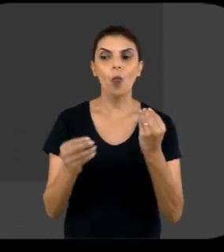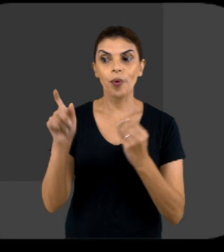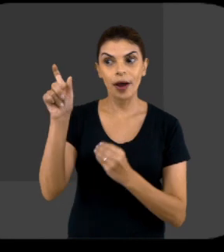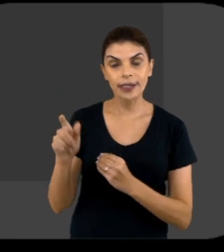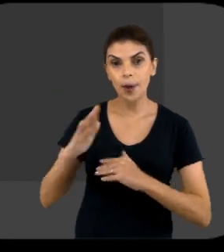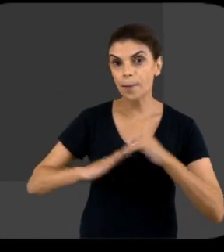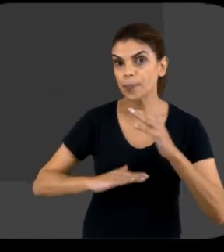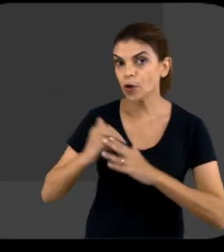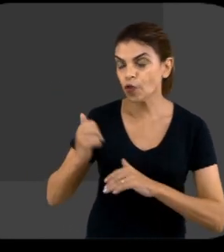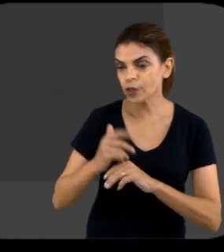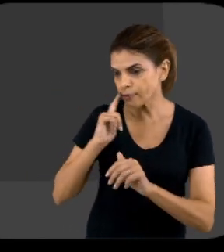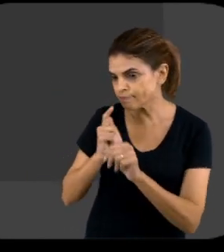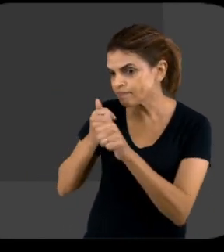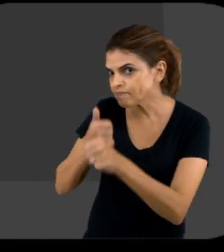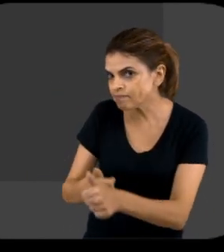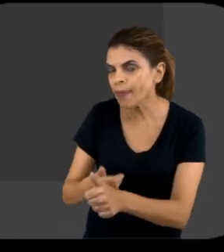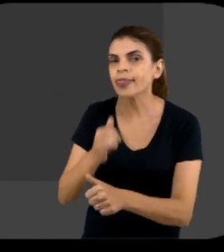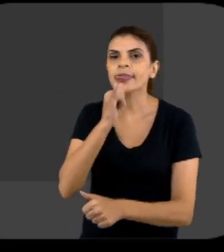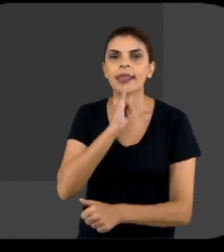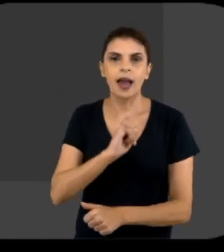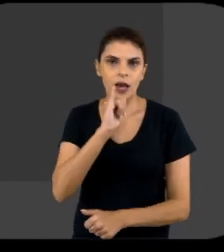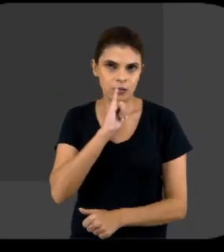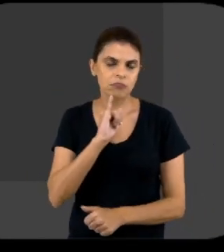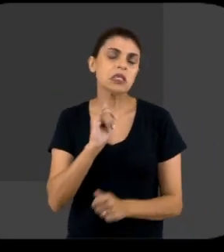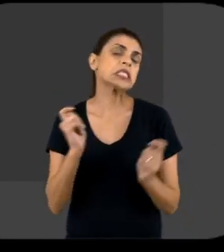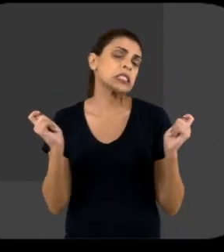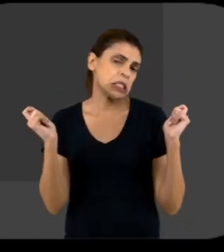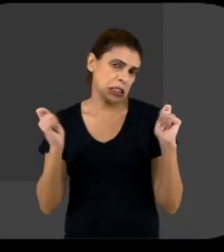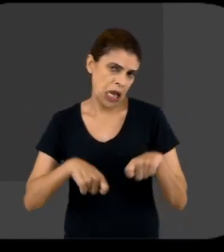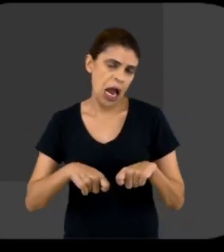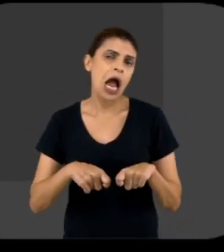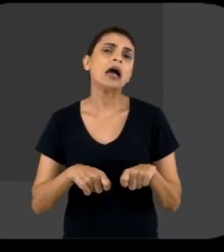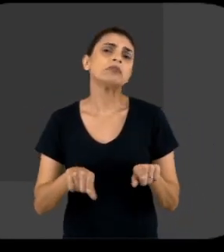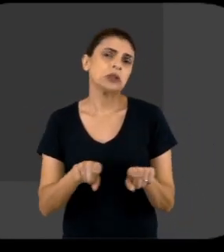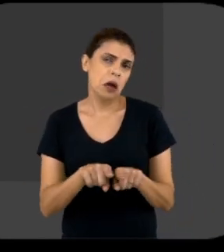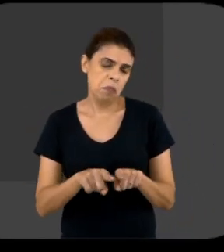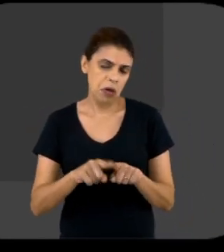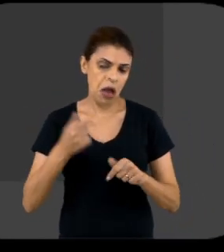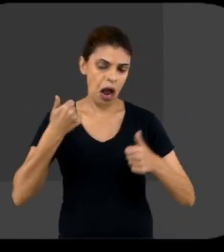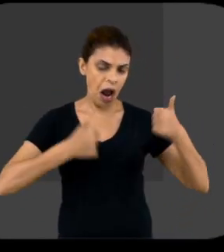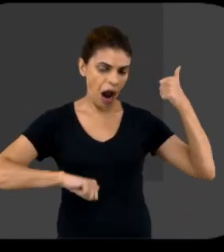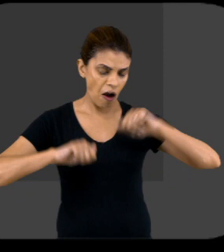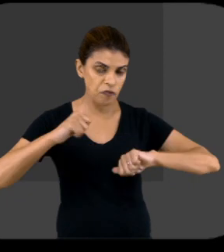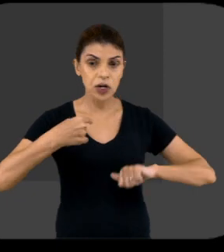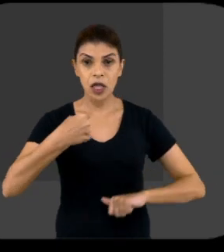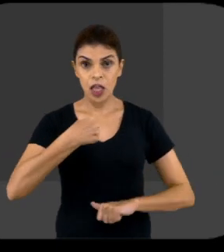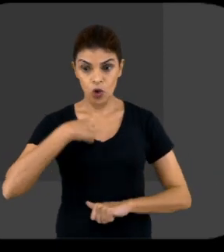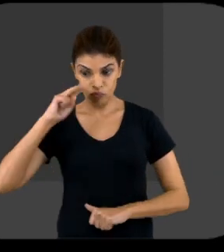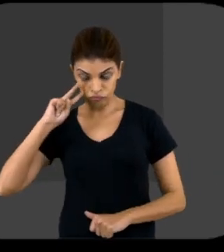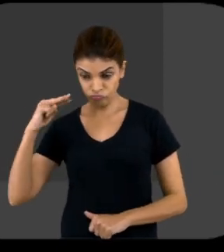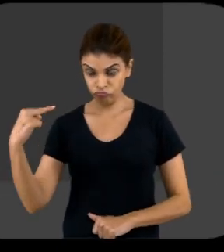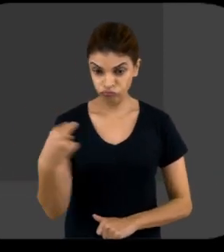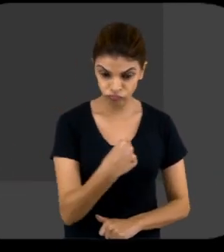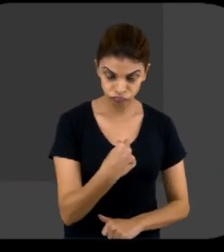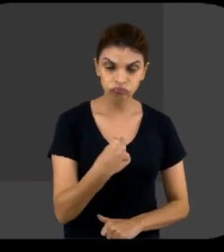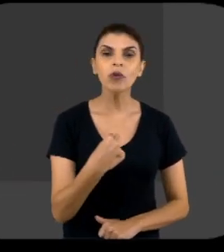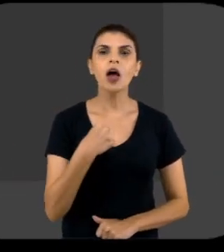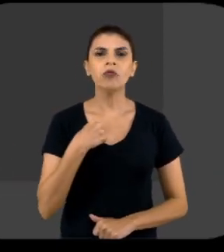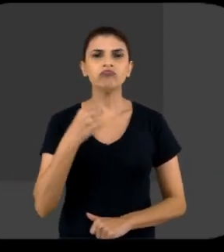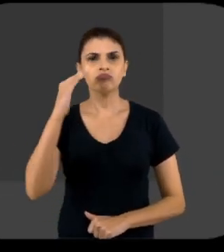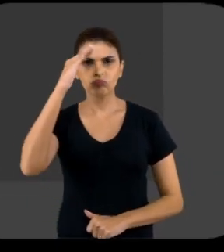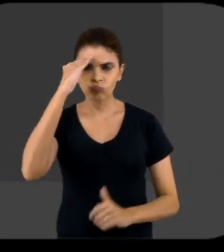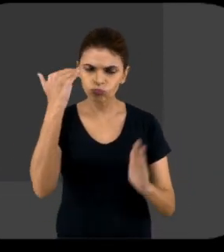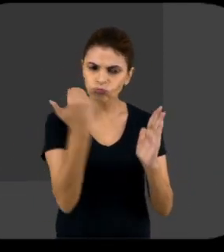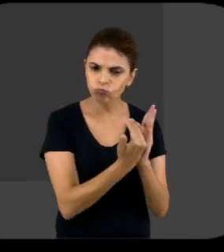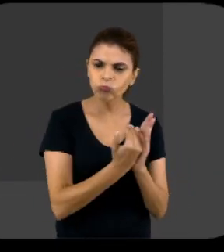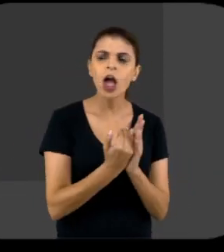daquele profissional na realização do teste. E isso serve para que você avalie, você certifique de